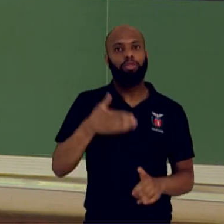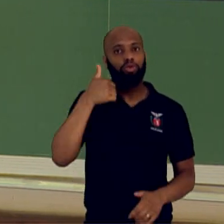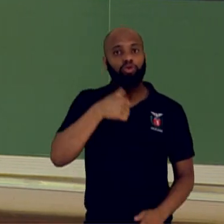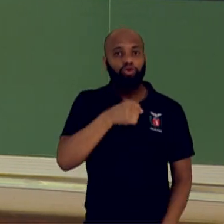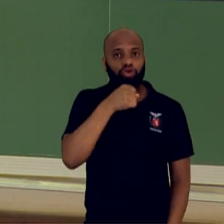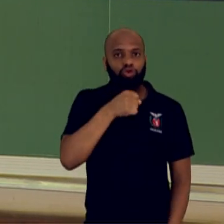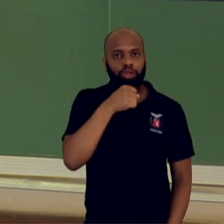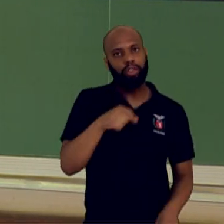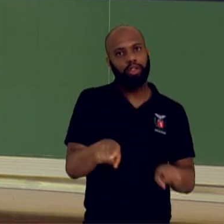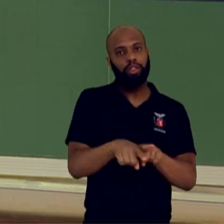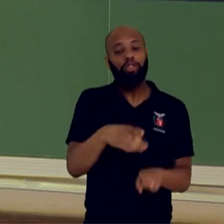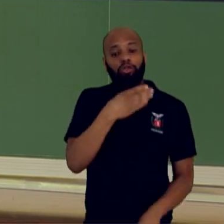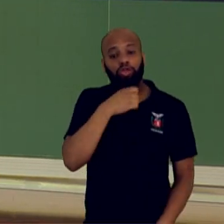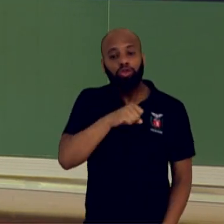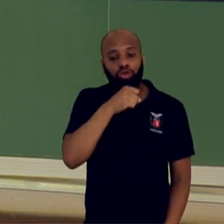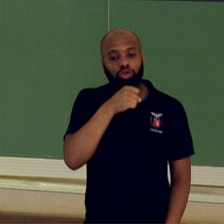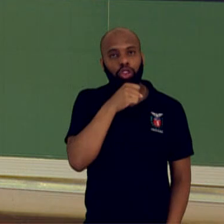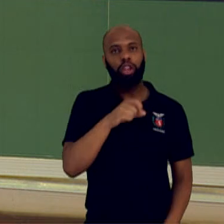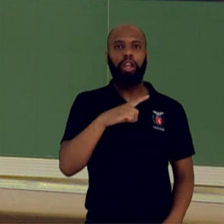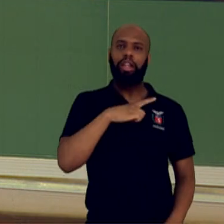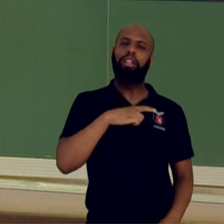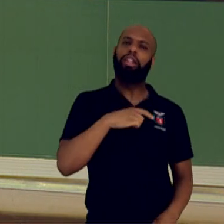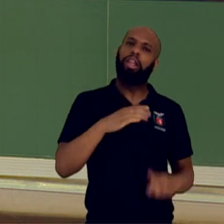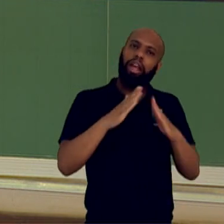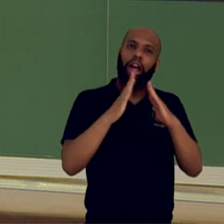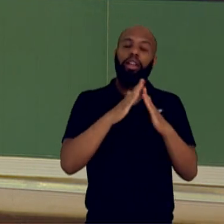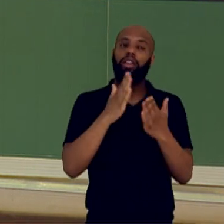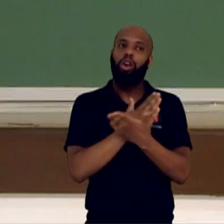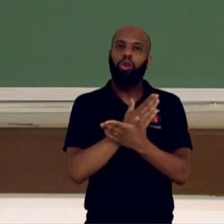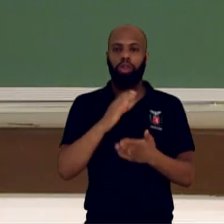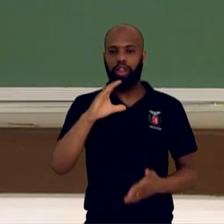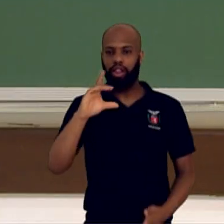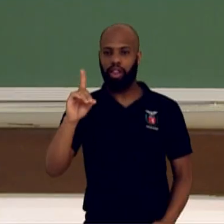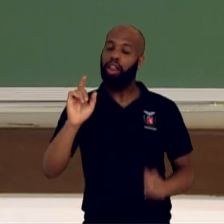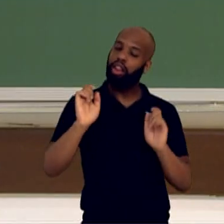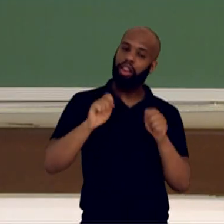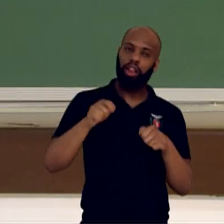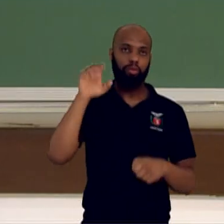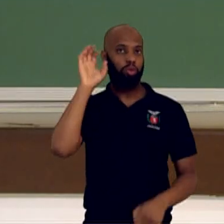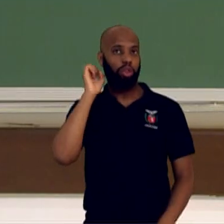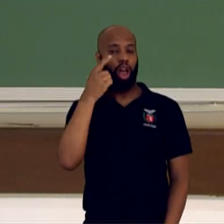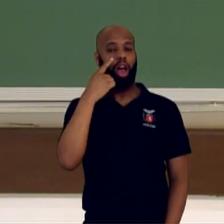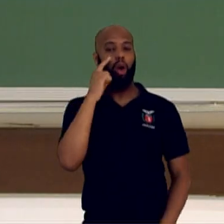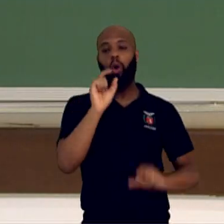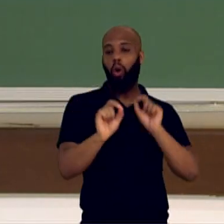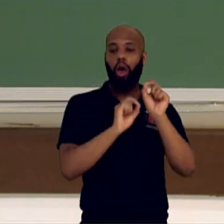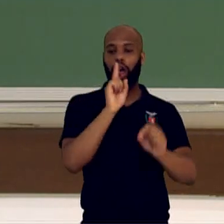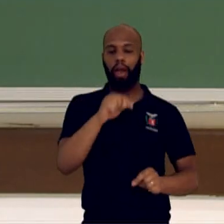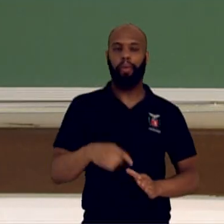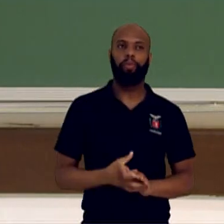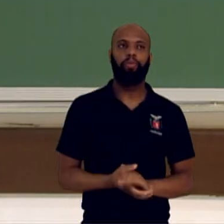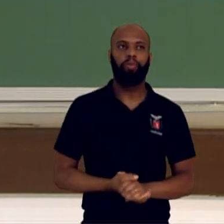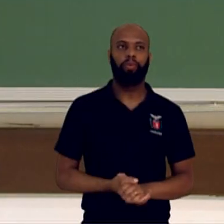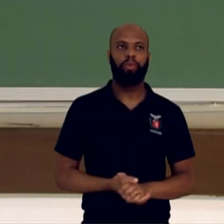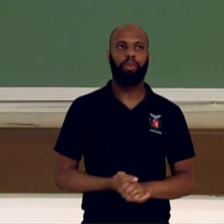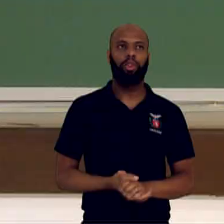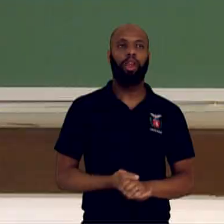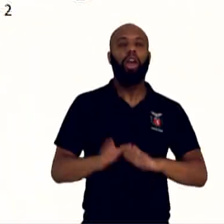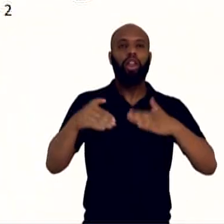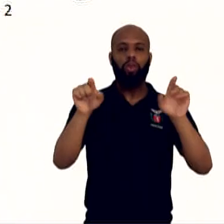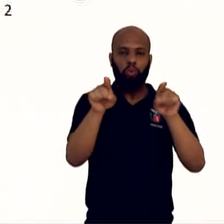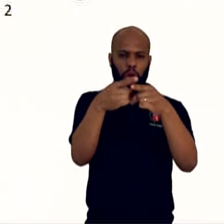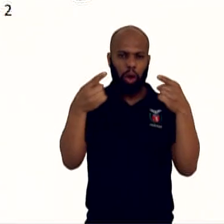CD dessas músicas que vocês possam escutar, ok? Vamos em frente? Olha só, a música